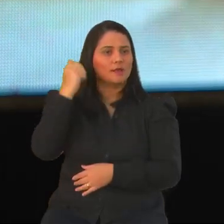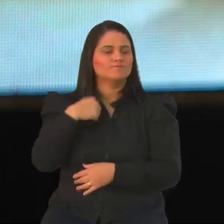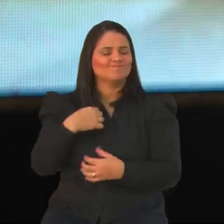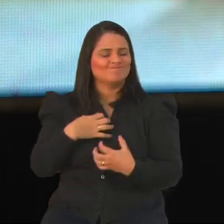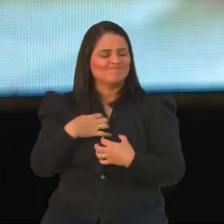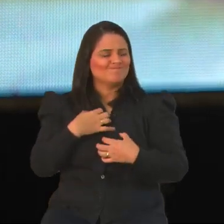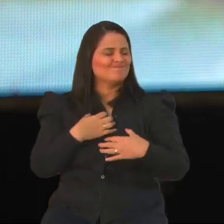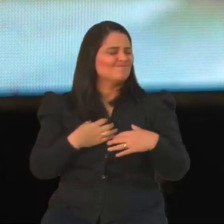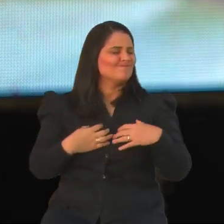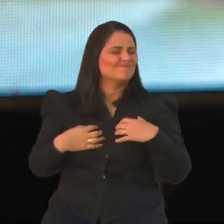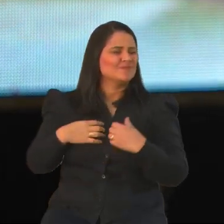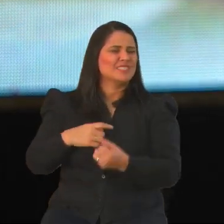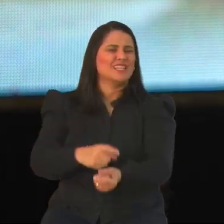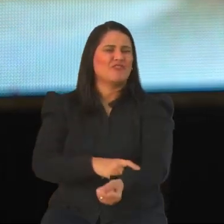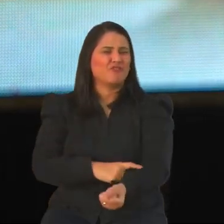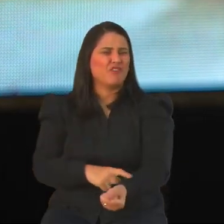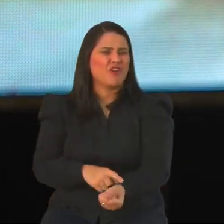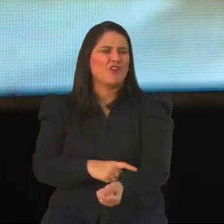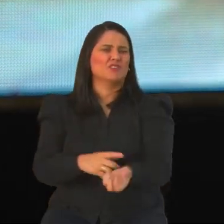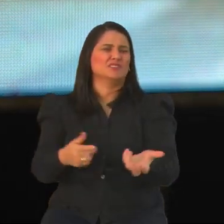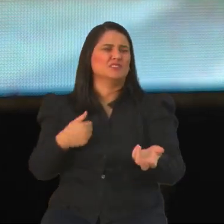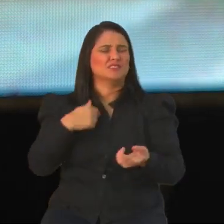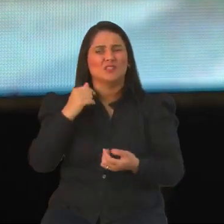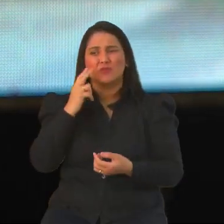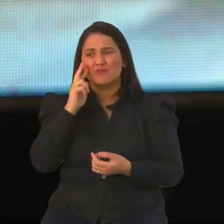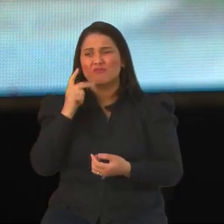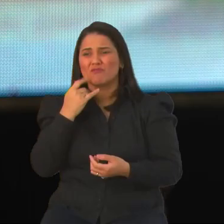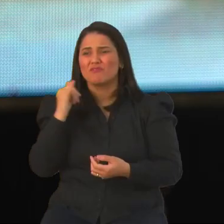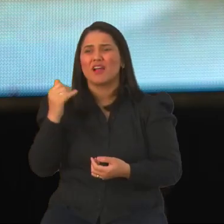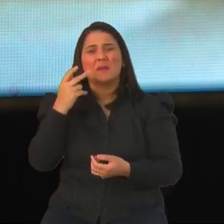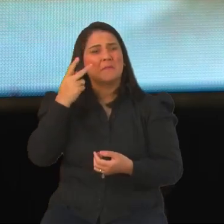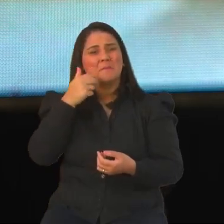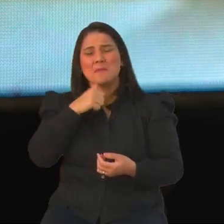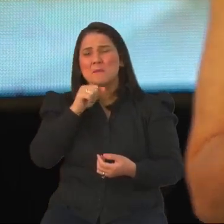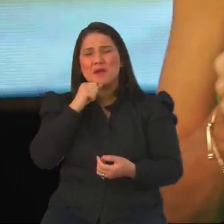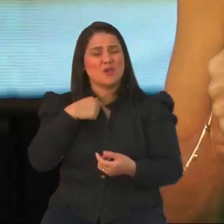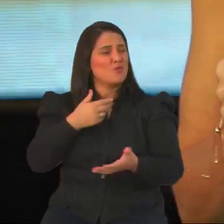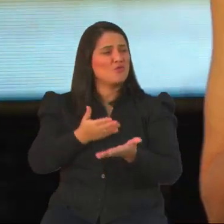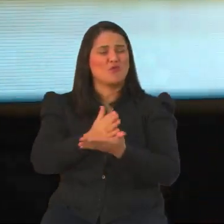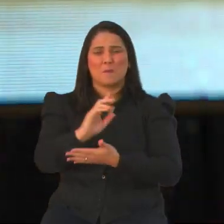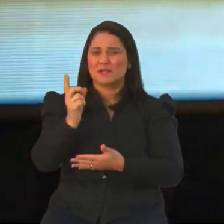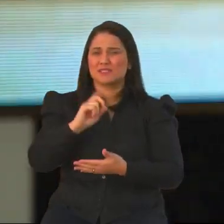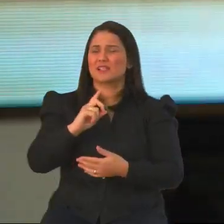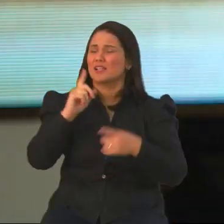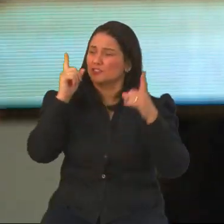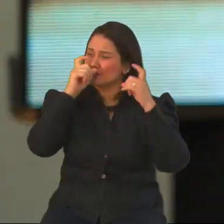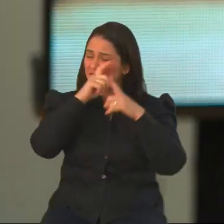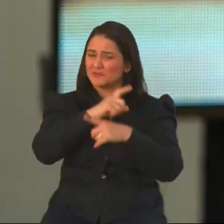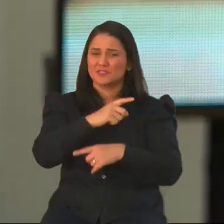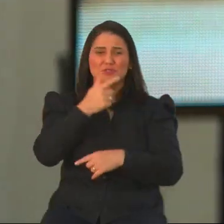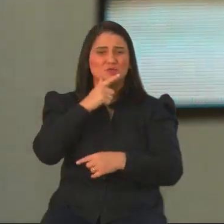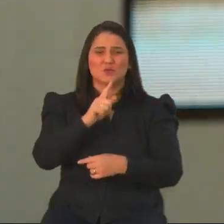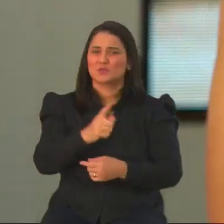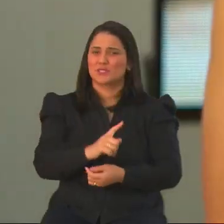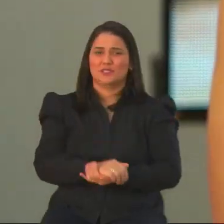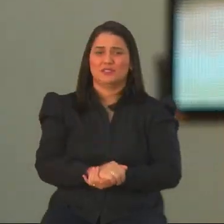muito nervosa, e olhava para ela e dizia assim, mãe, eu não vou passar, é muito difícil, eu não vou conseguir. E ela dizia